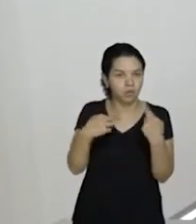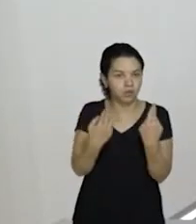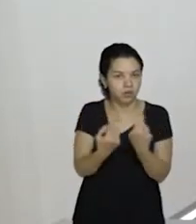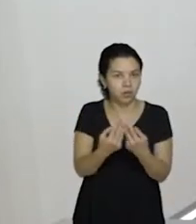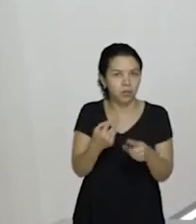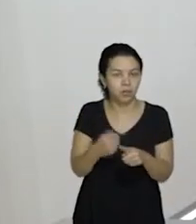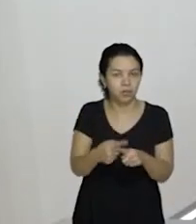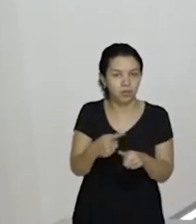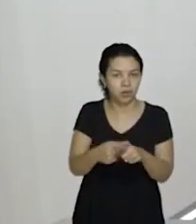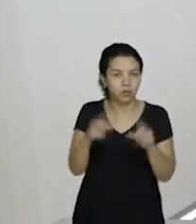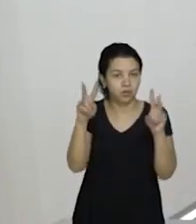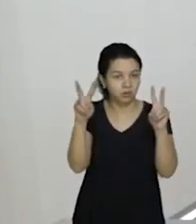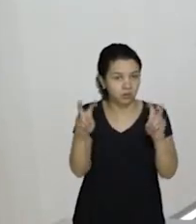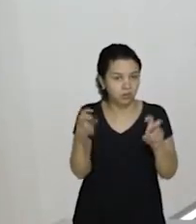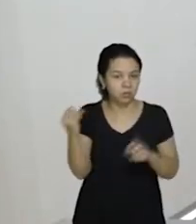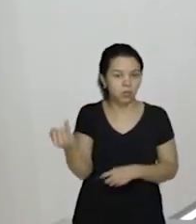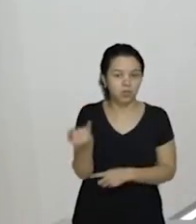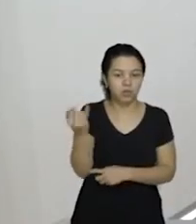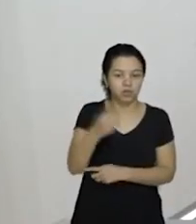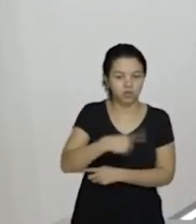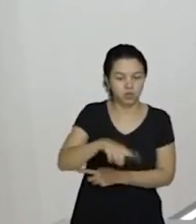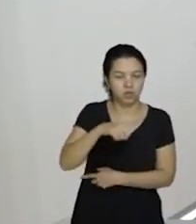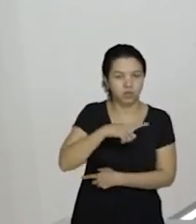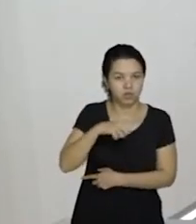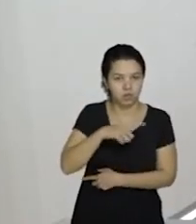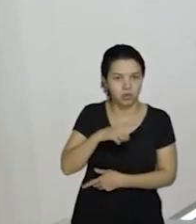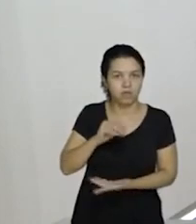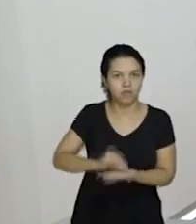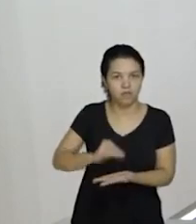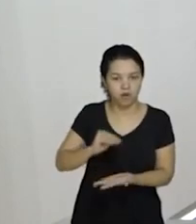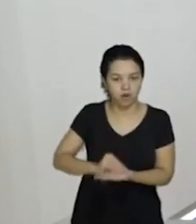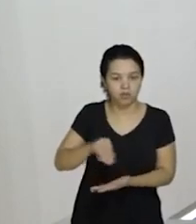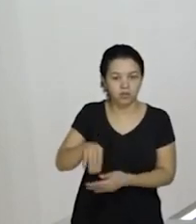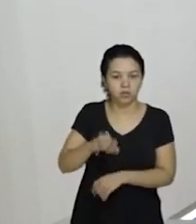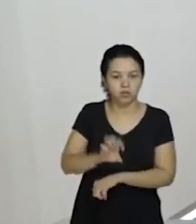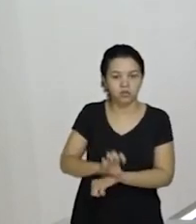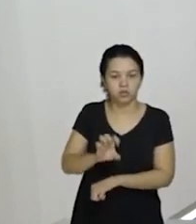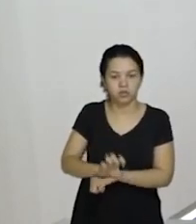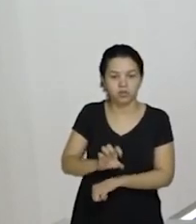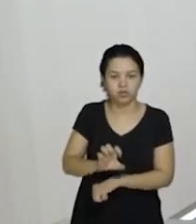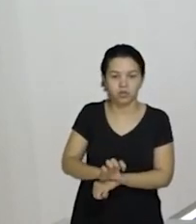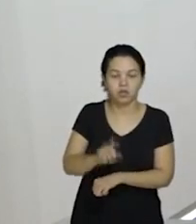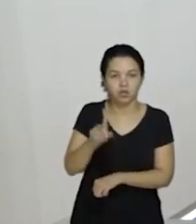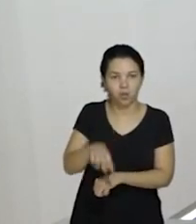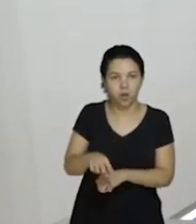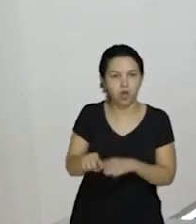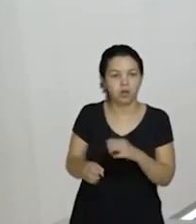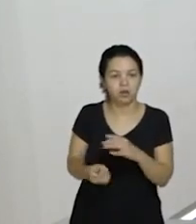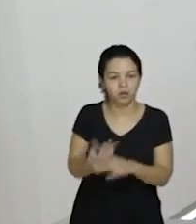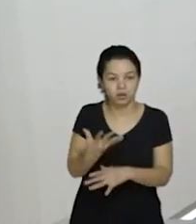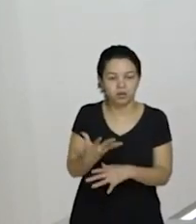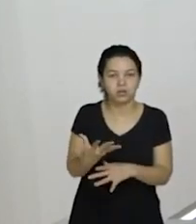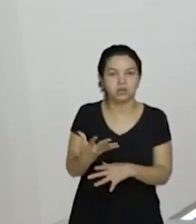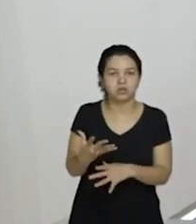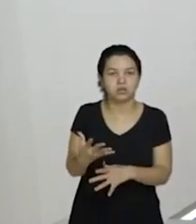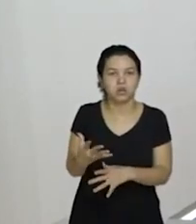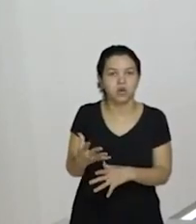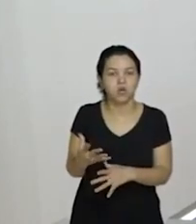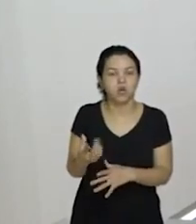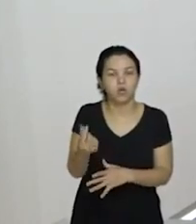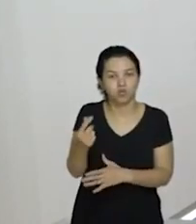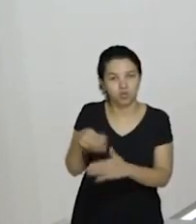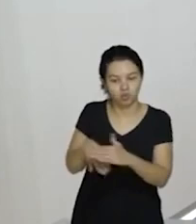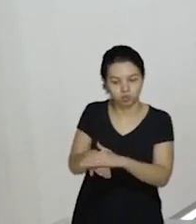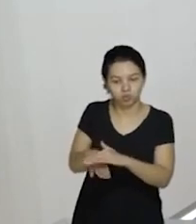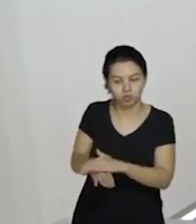das questões importantes nós temos ainda pendente aqui no estado é a questão da do fundo Estadual de combate ao